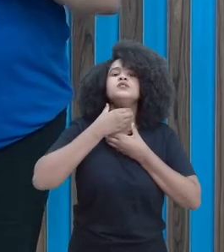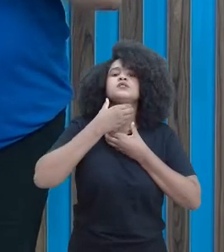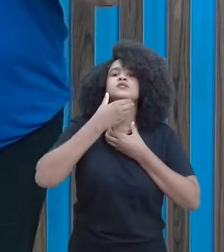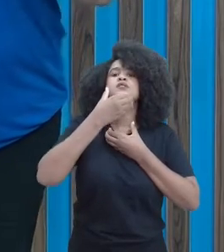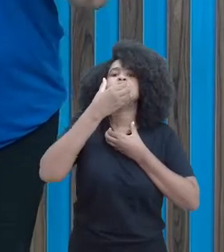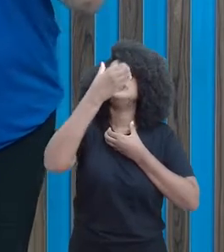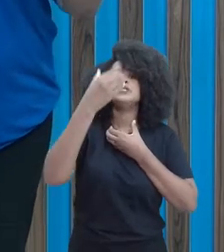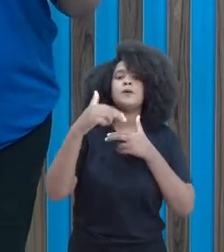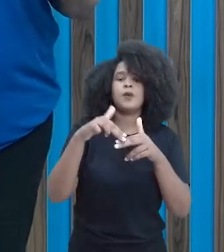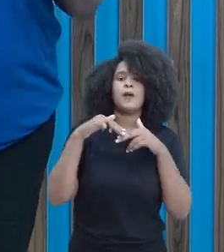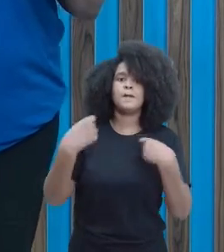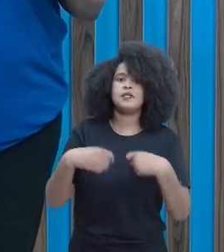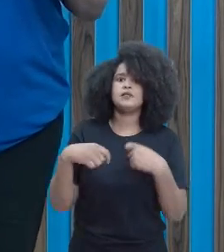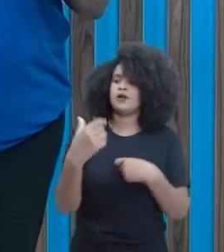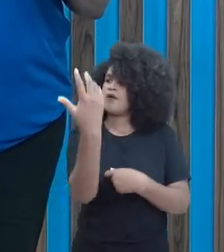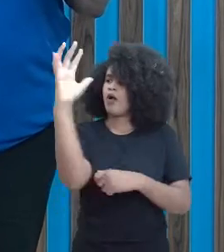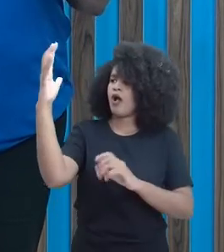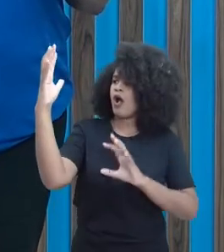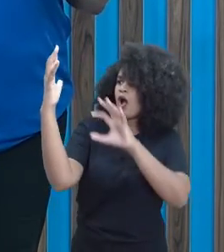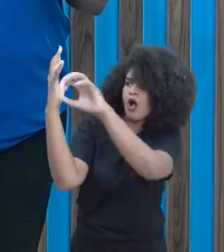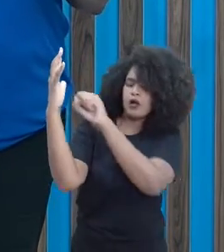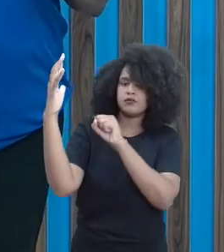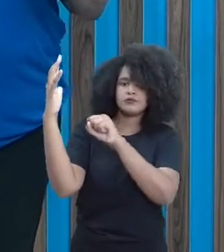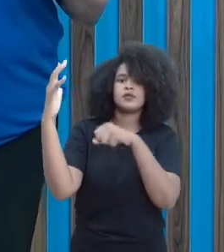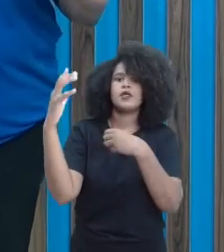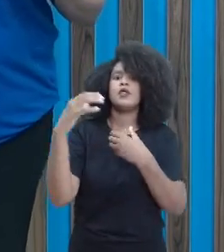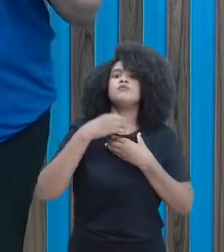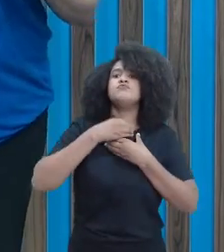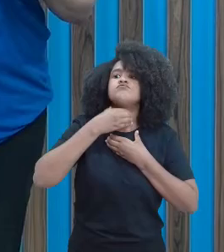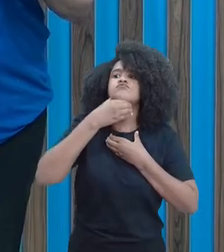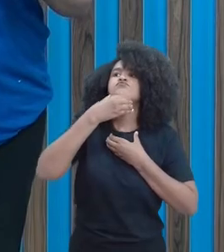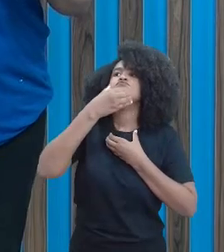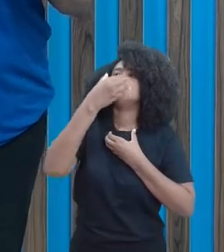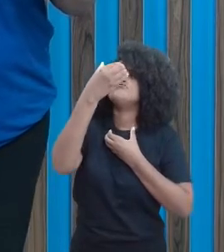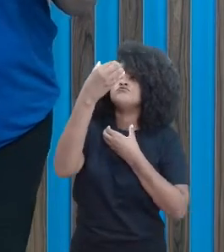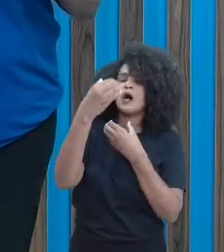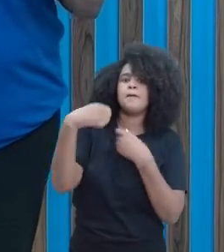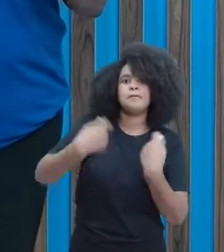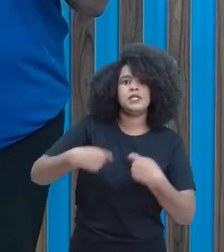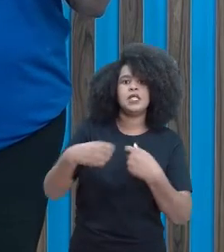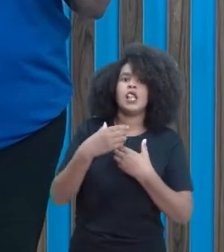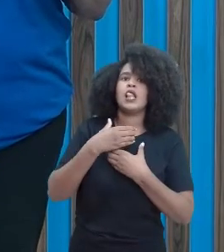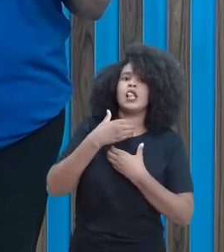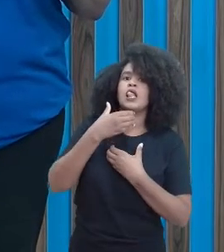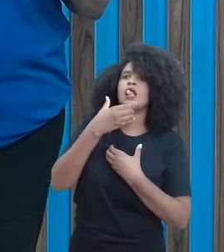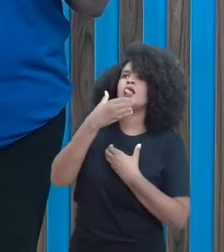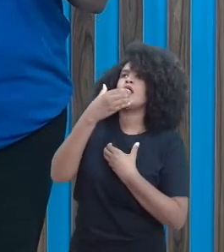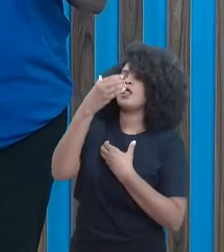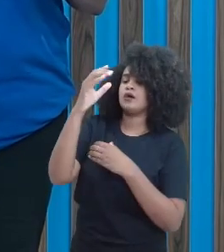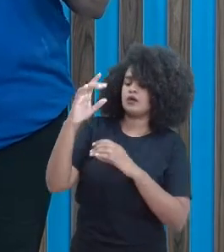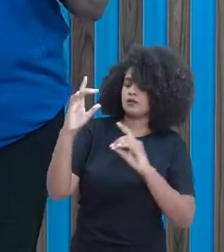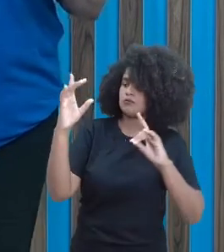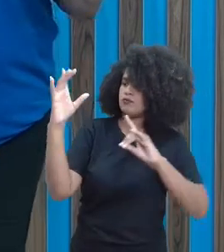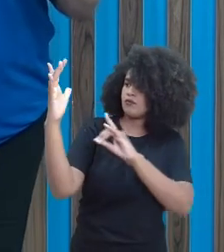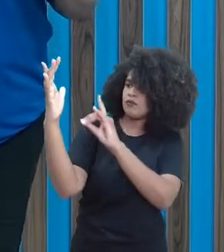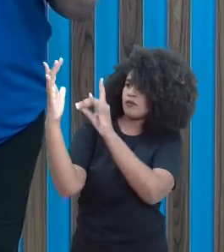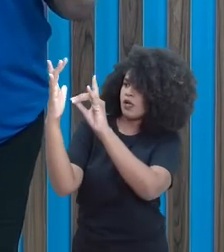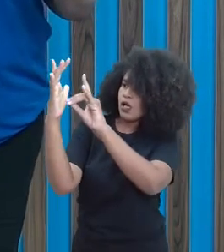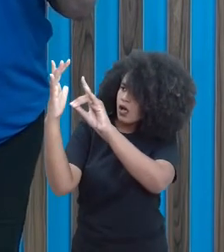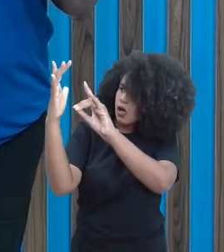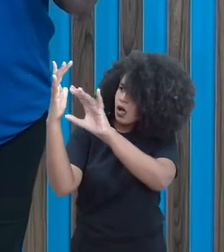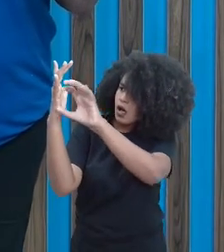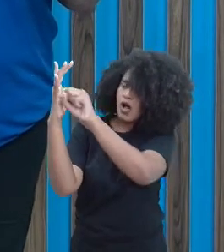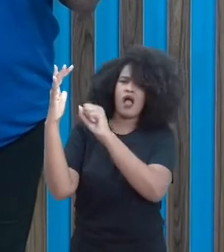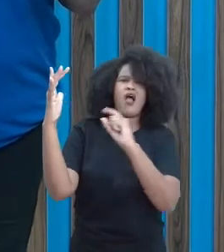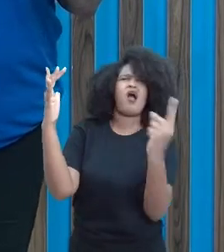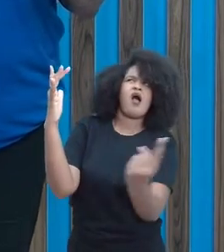conta da vivência dela ali naquele ambiente, né, precisando alcançar a folhagem da árvore, uma